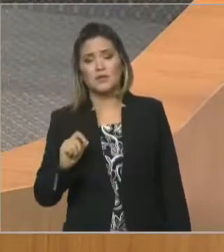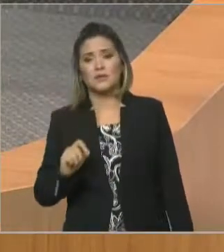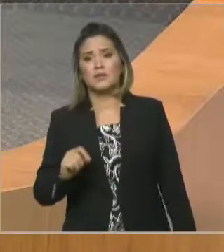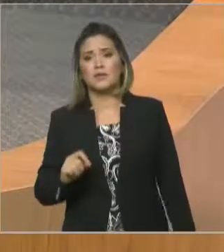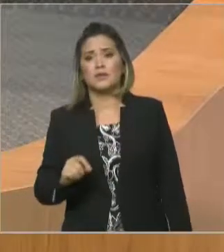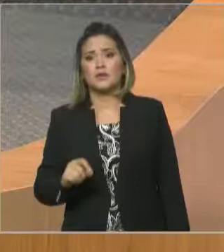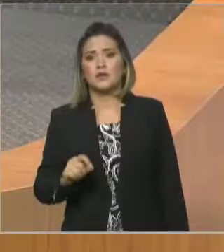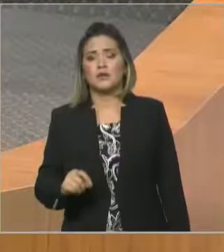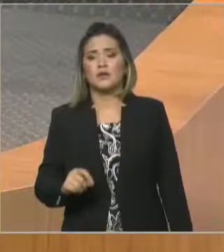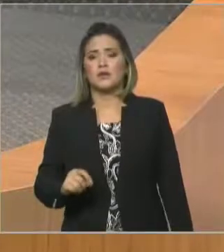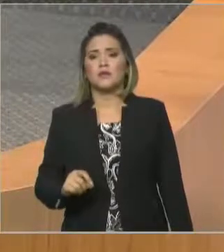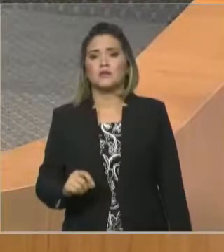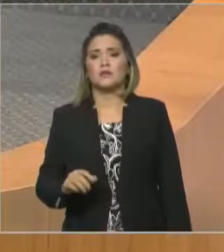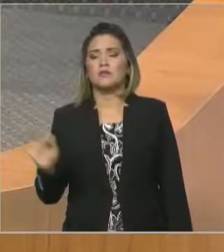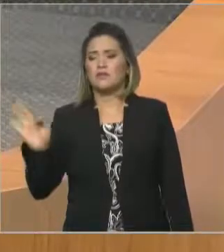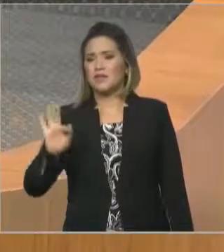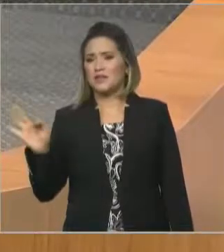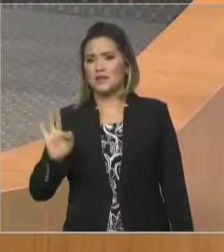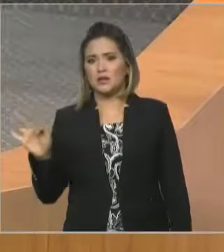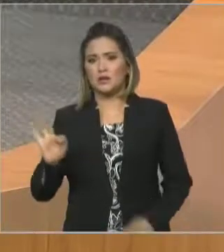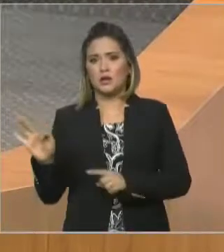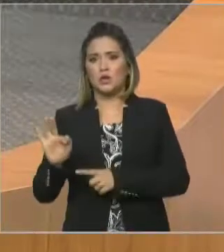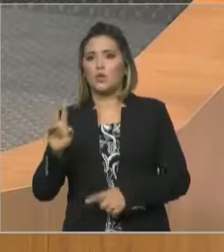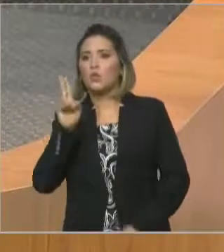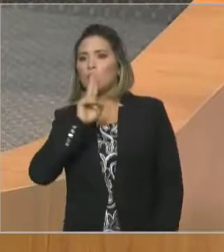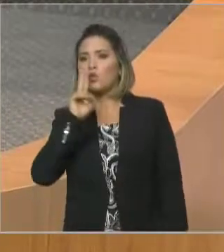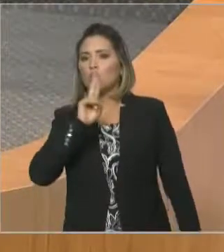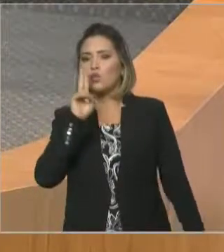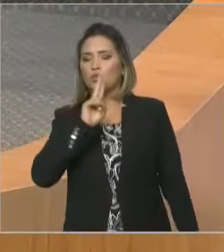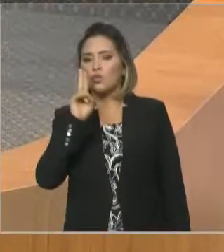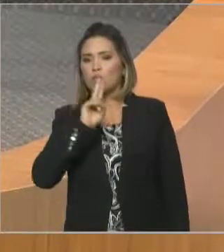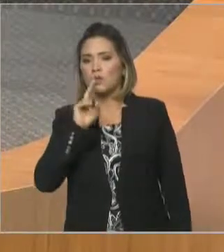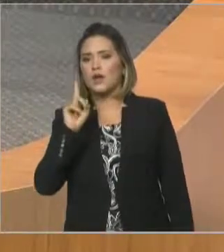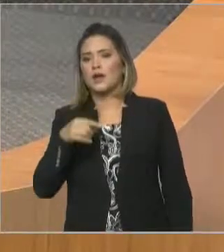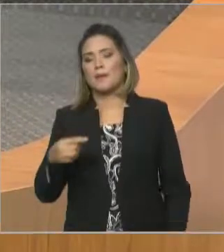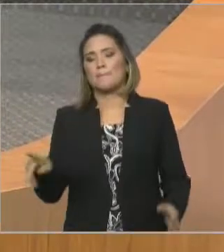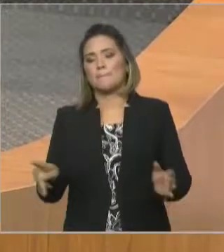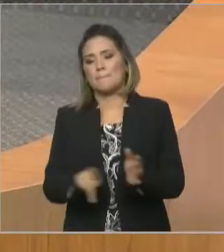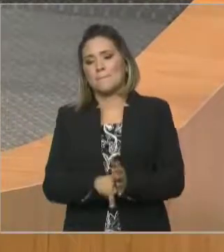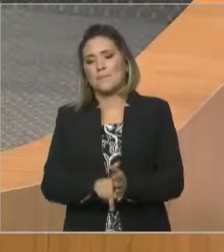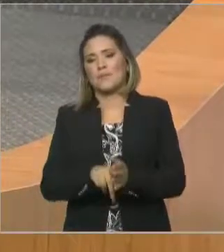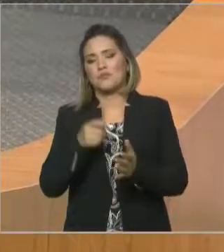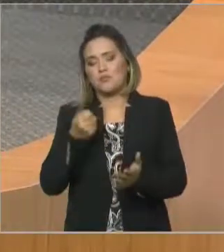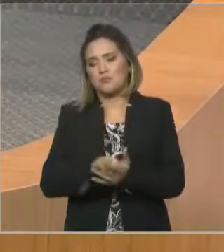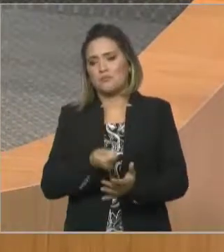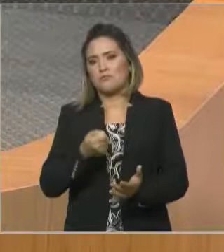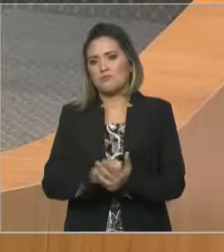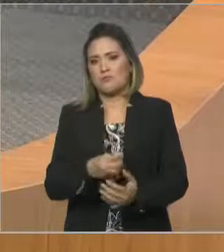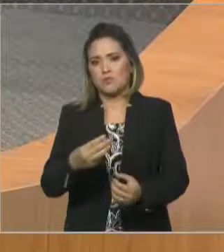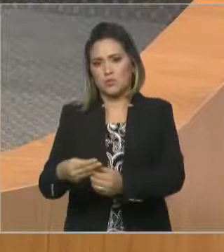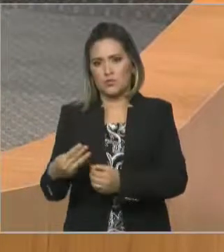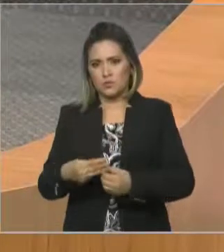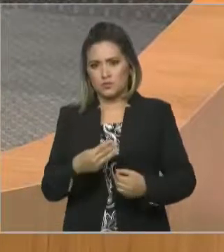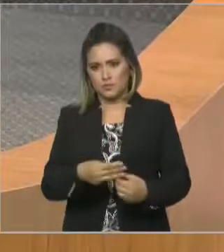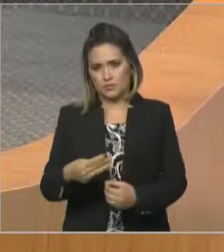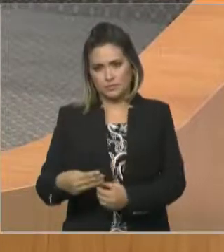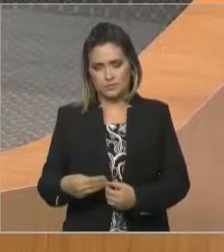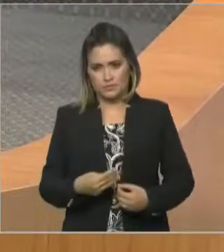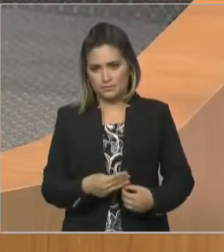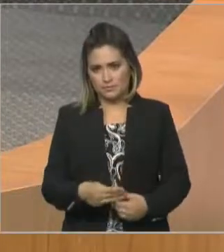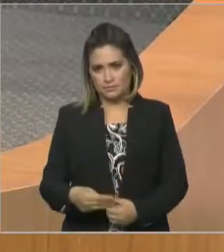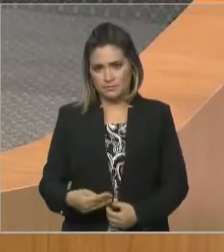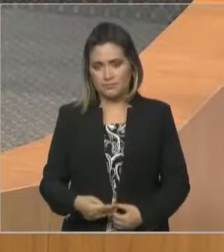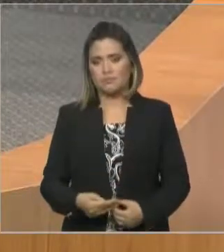a urgência e emergência é de obrigação dos municípios que dispõe da gestão plena do sistema de saúde que a maioria